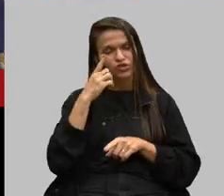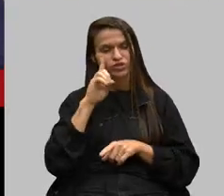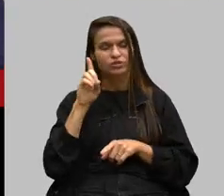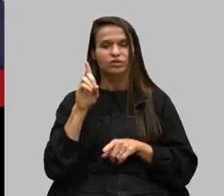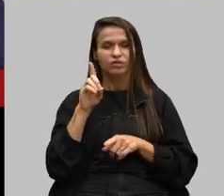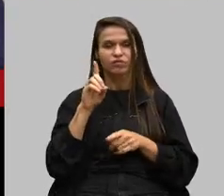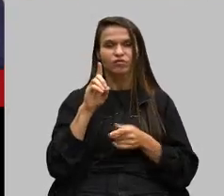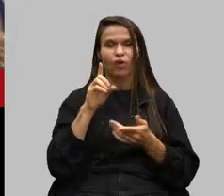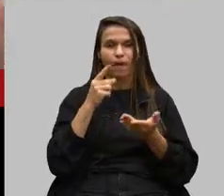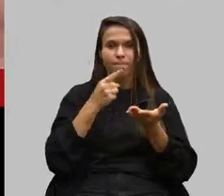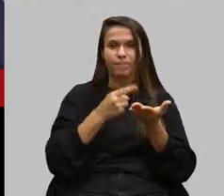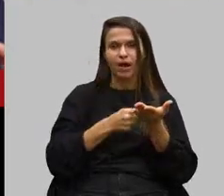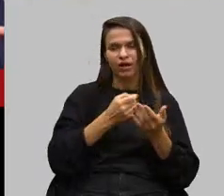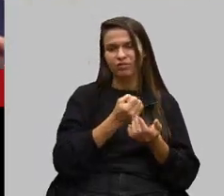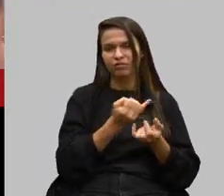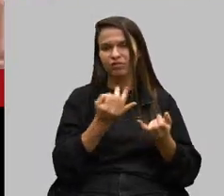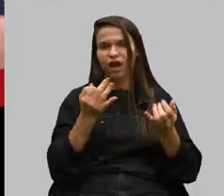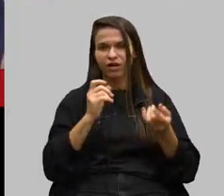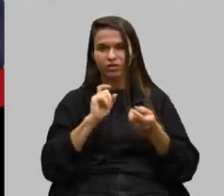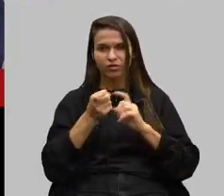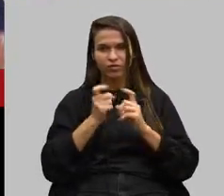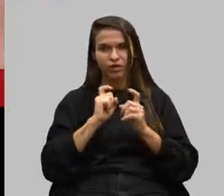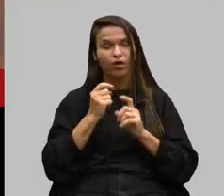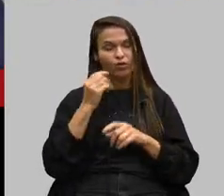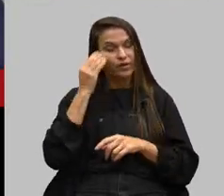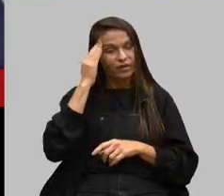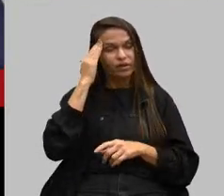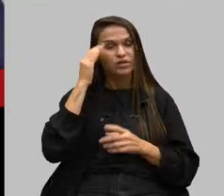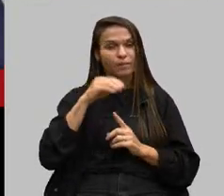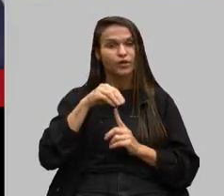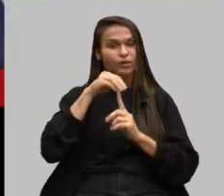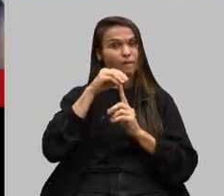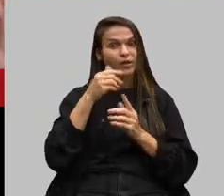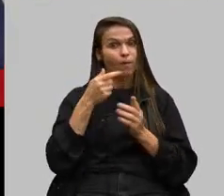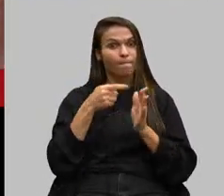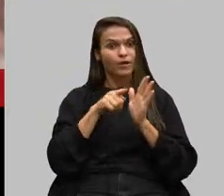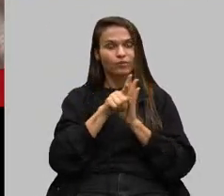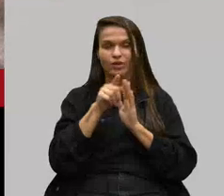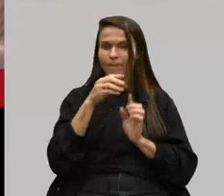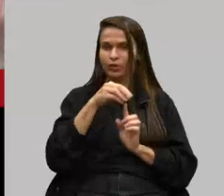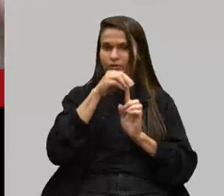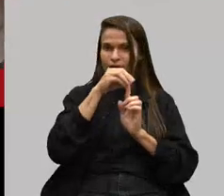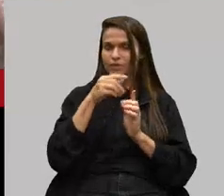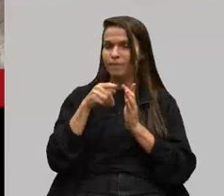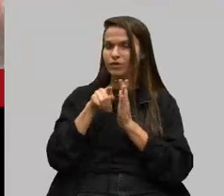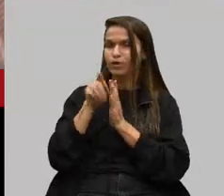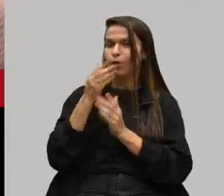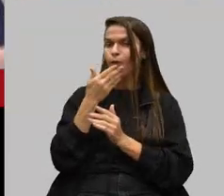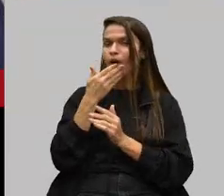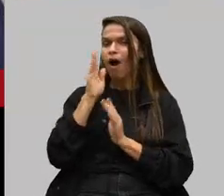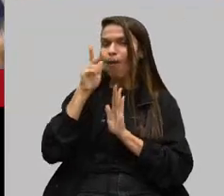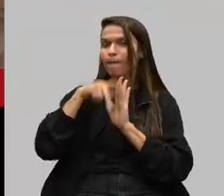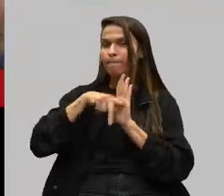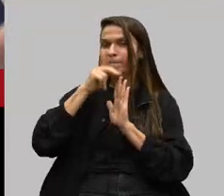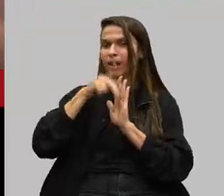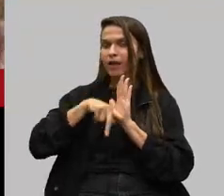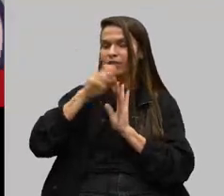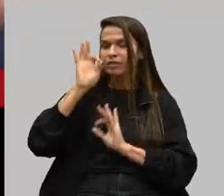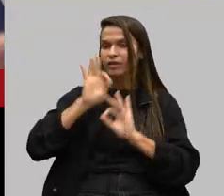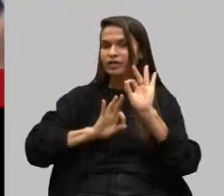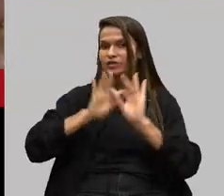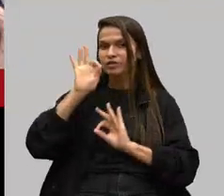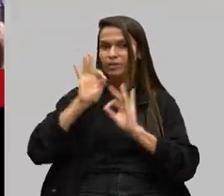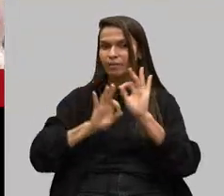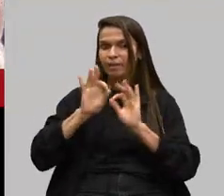agendadas várias comissões eu entendi a prioridade Mas eu não perguntei a prioridade eu perguntei qual é o planejamento para a